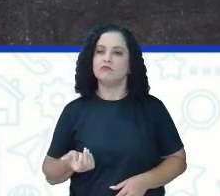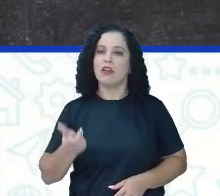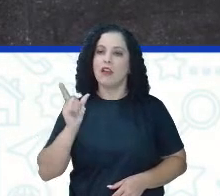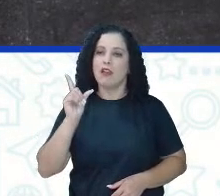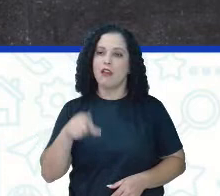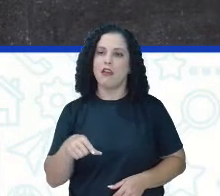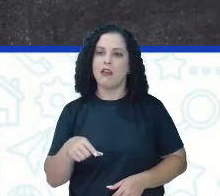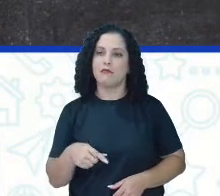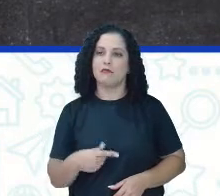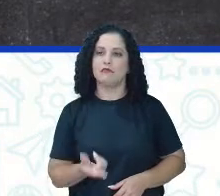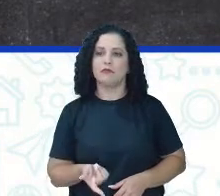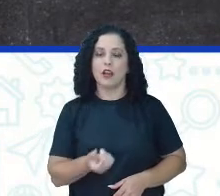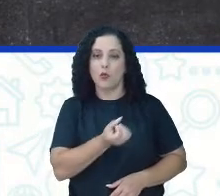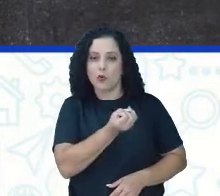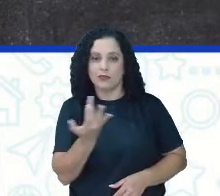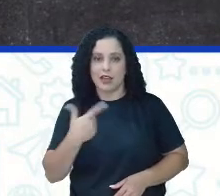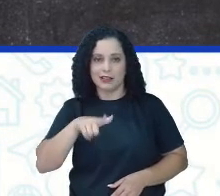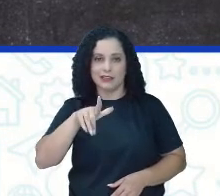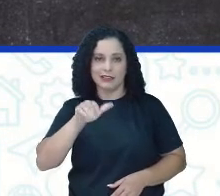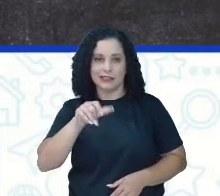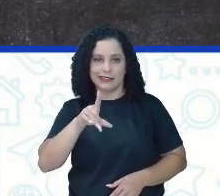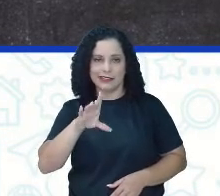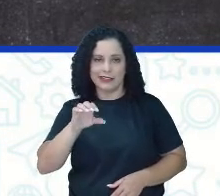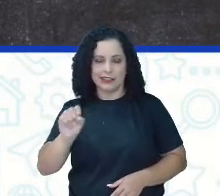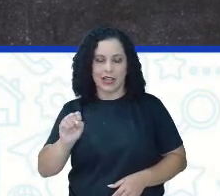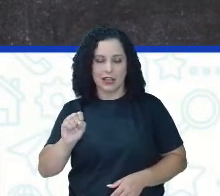a quantidade de lados menos 3,